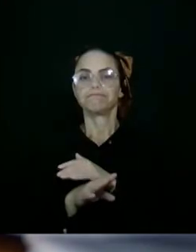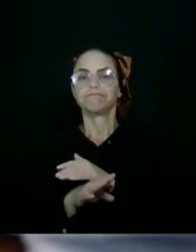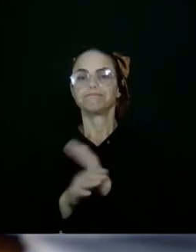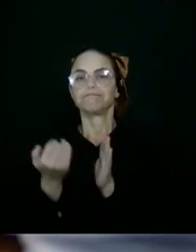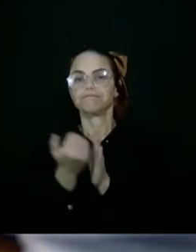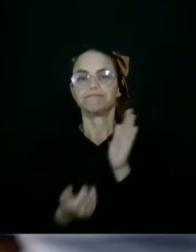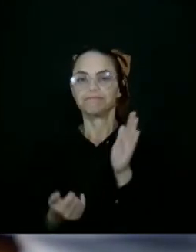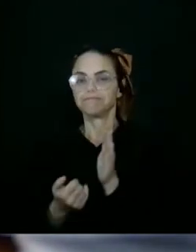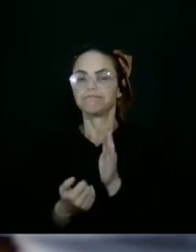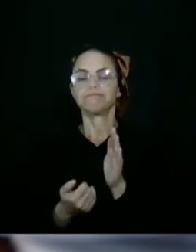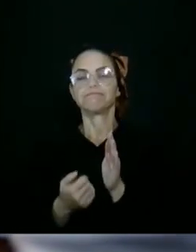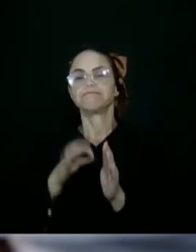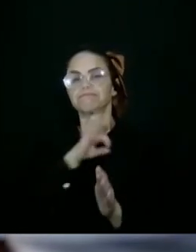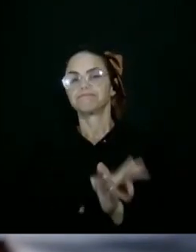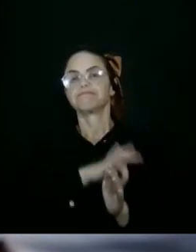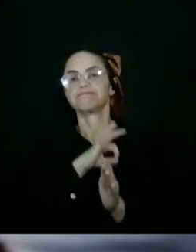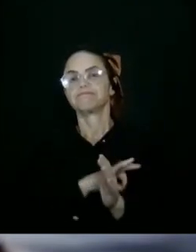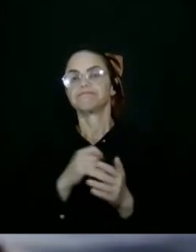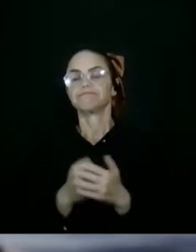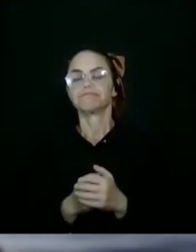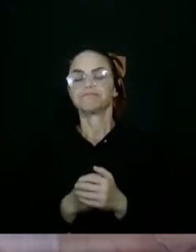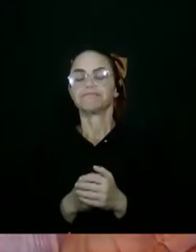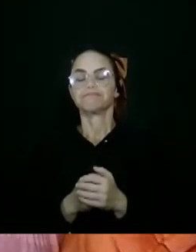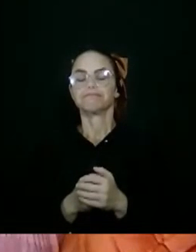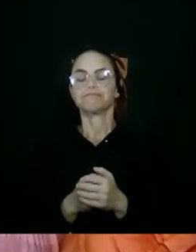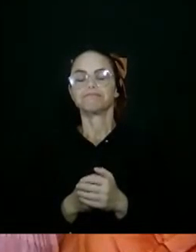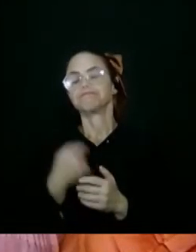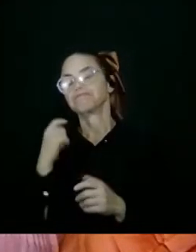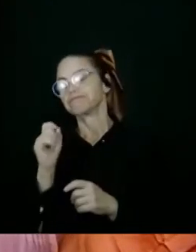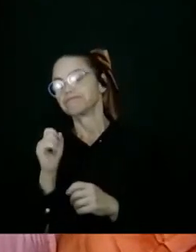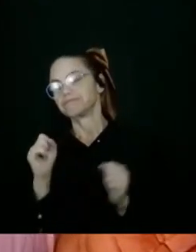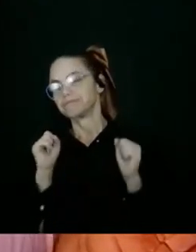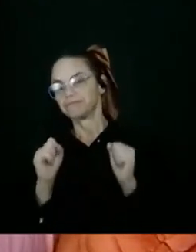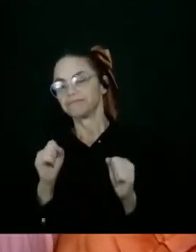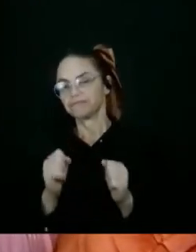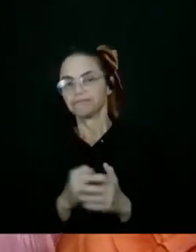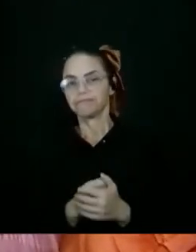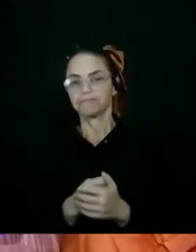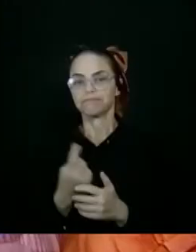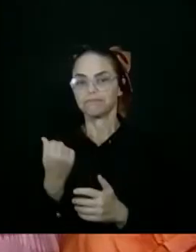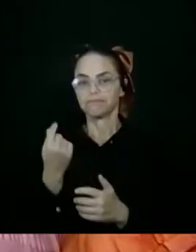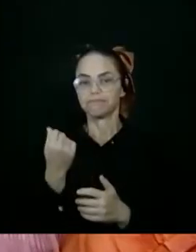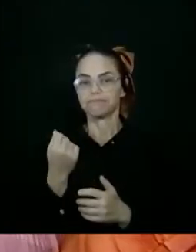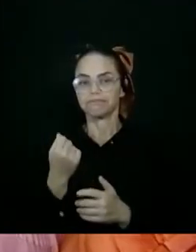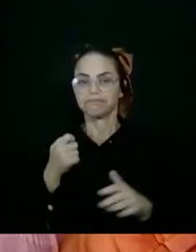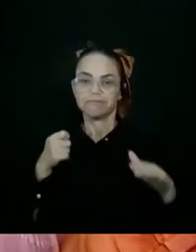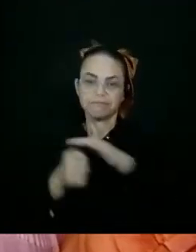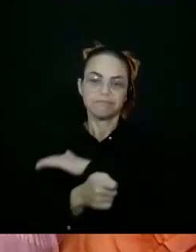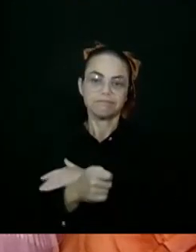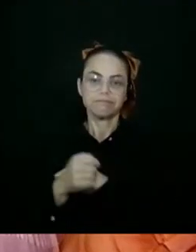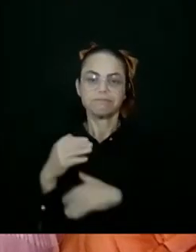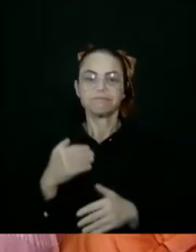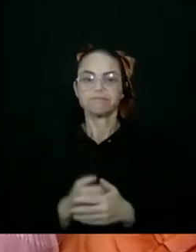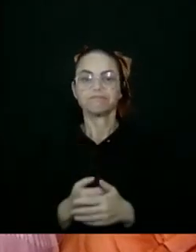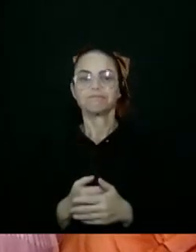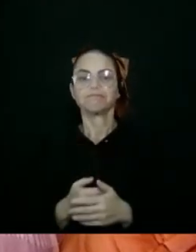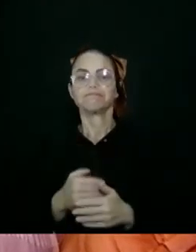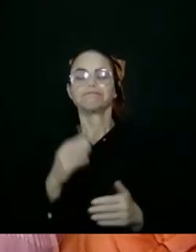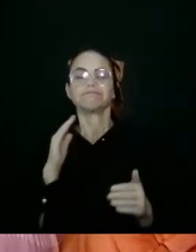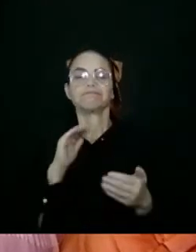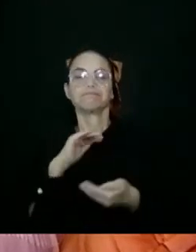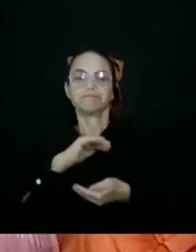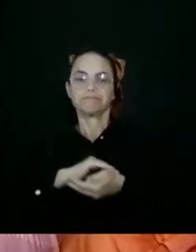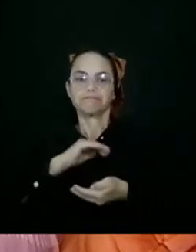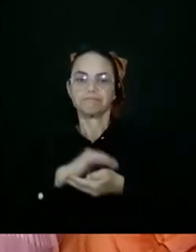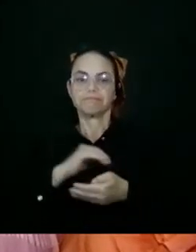salário, que entra para nossa conta. O que a gente pode fazer com esse dinheiro? A gente investe, a gente guarda na poupança, porque querendo ou não, é um